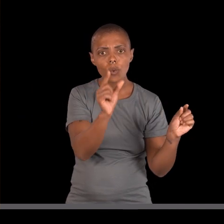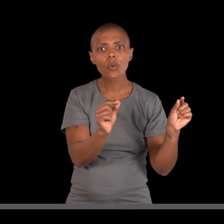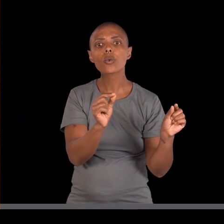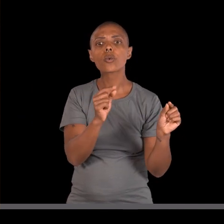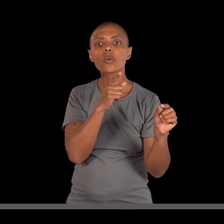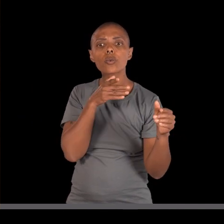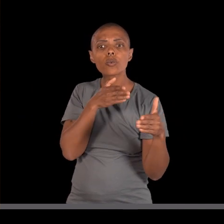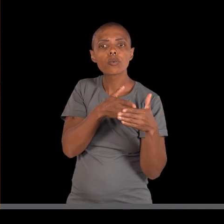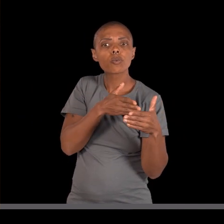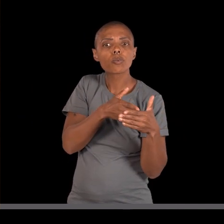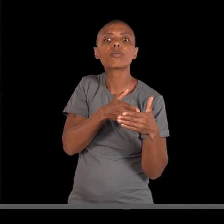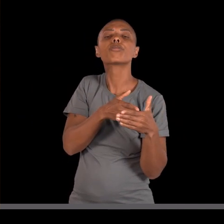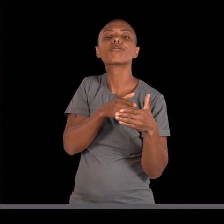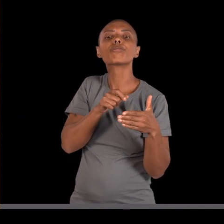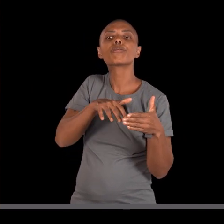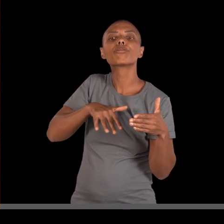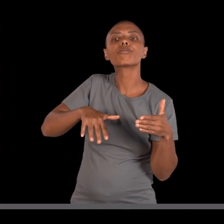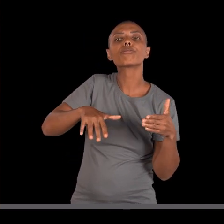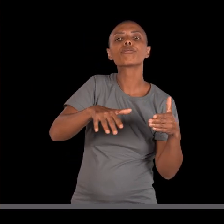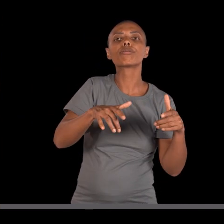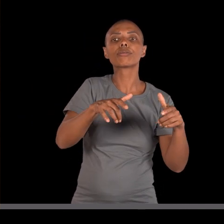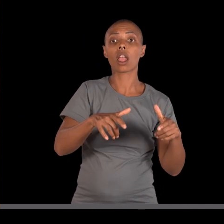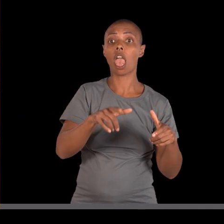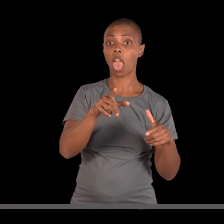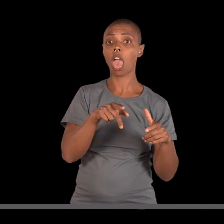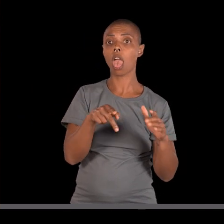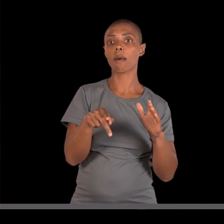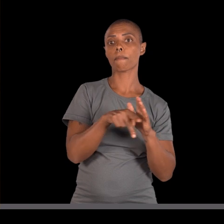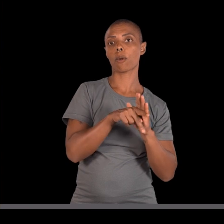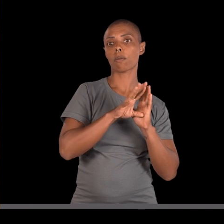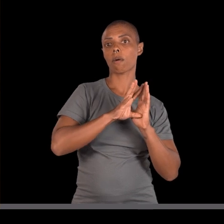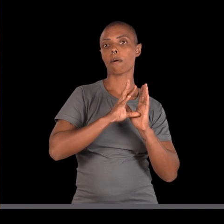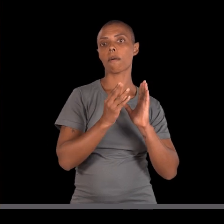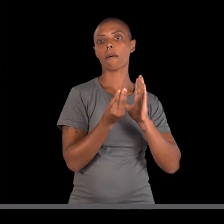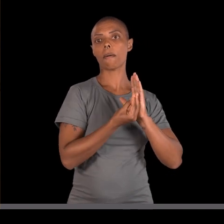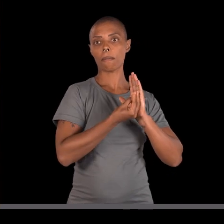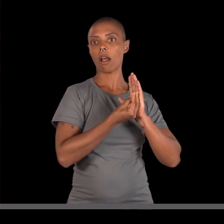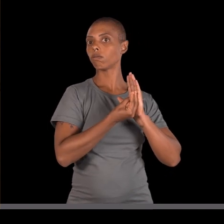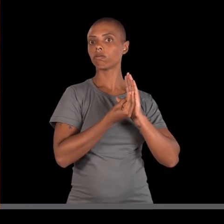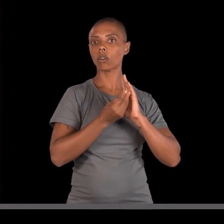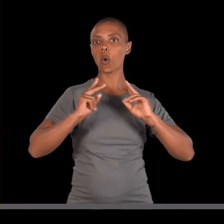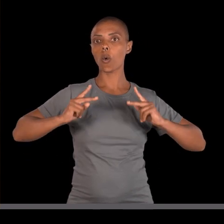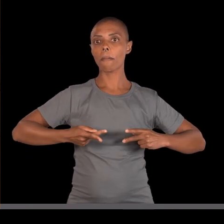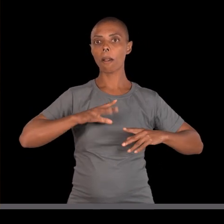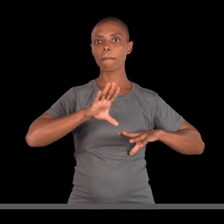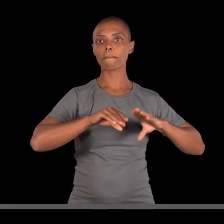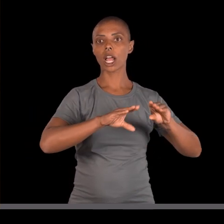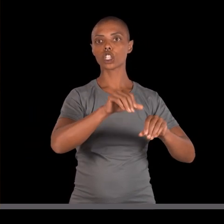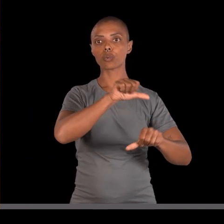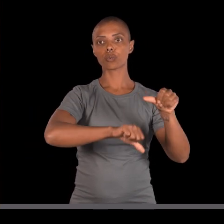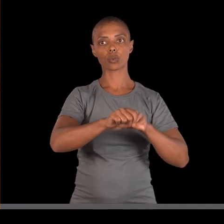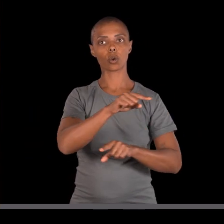é a parte da reserva das barreiras dos recifes de Belize e é considerado um patrimônio histórico da